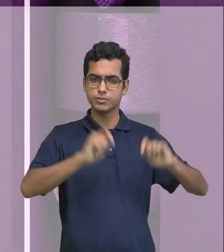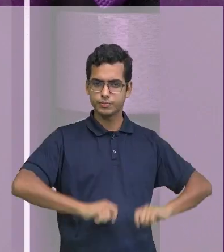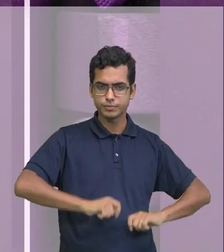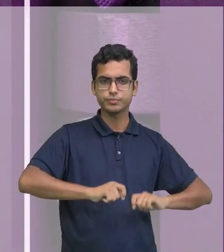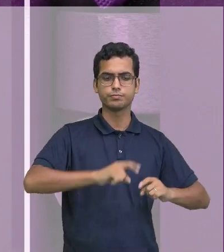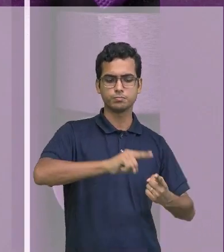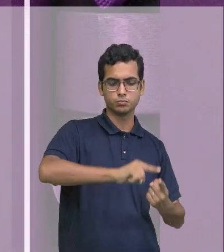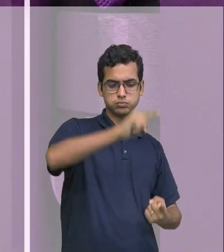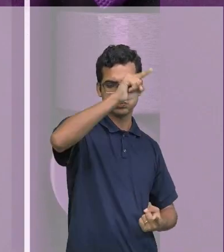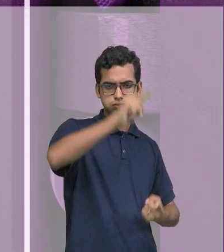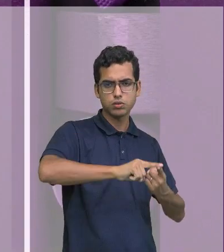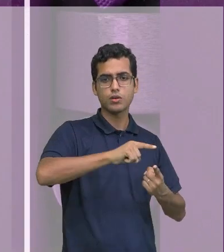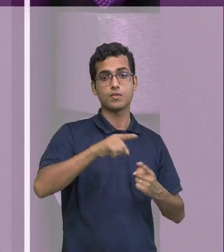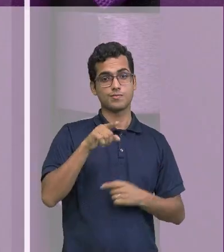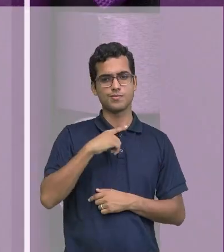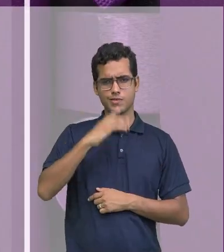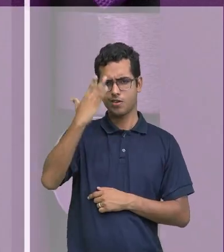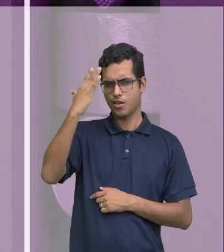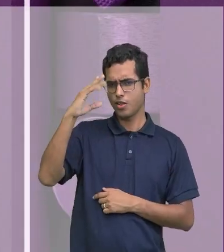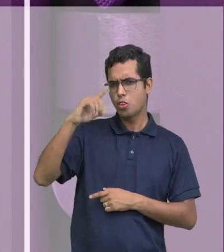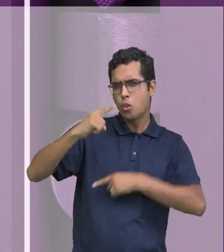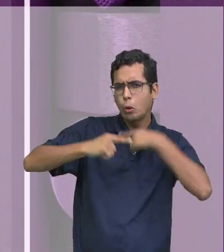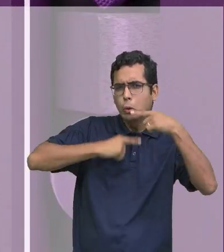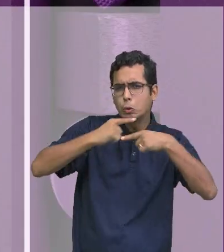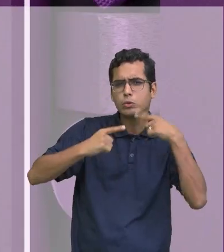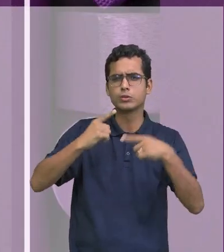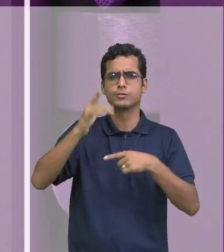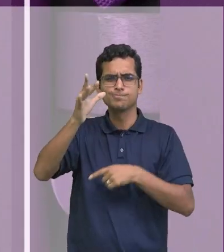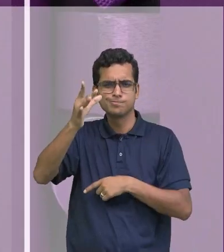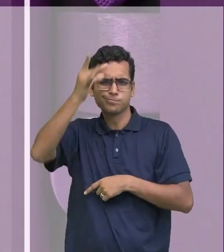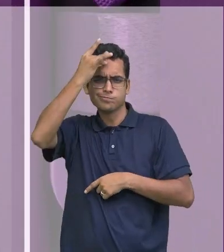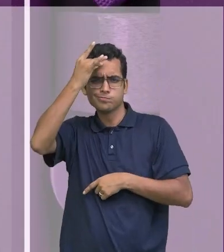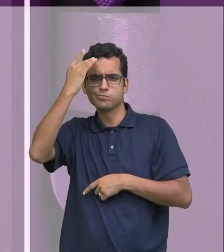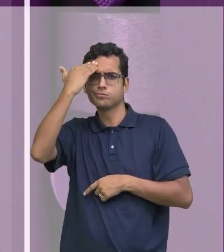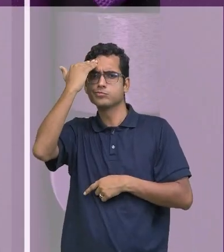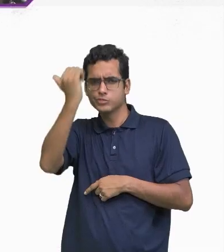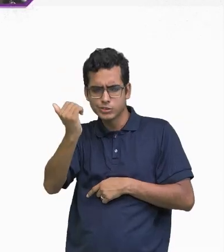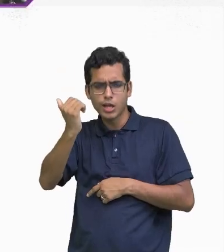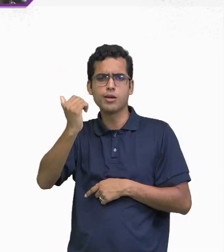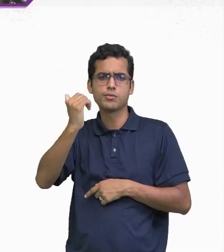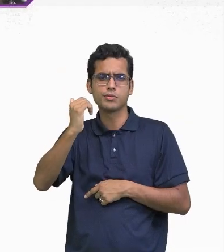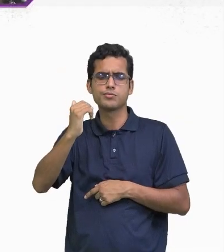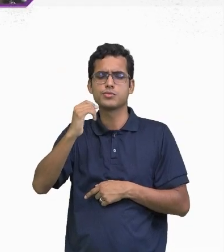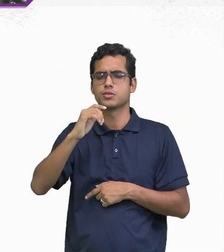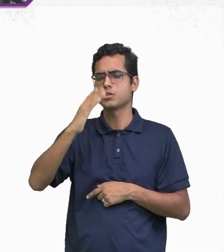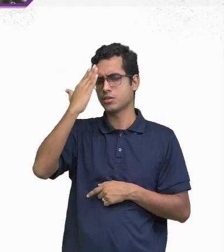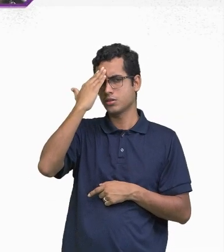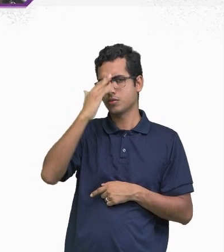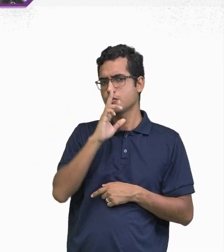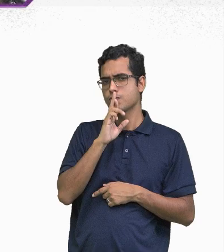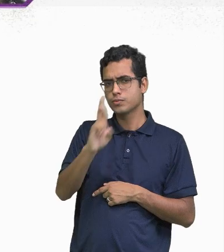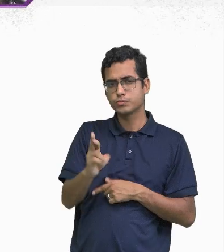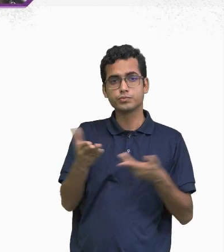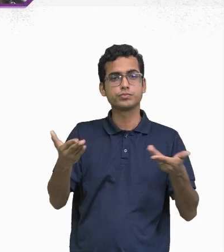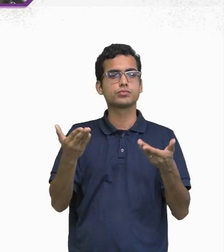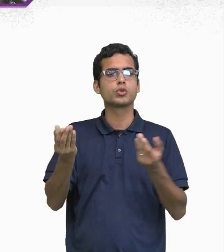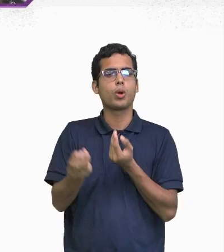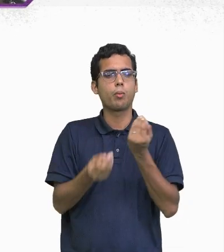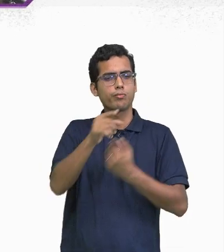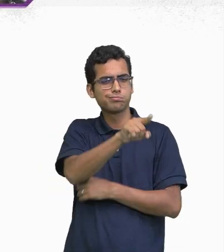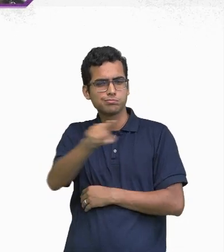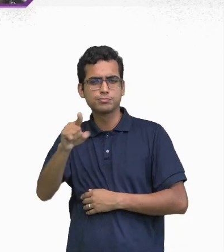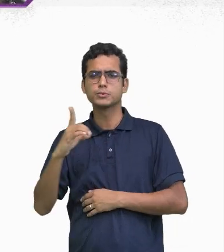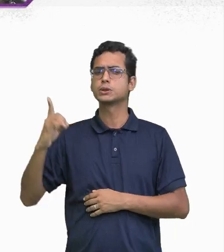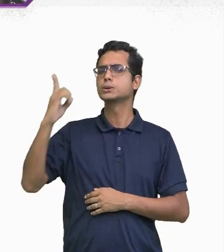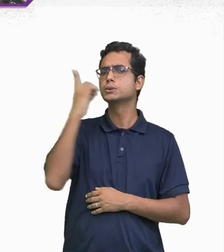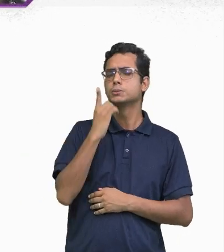pode causar uma confusão em você, onde, no dia a dia aí de uma turma da EJA, a gente vê a aplicação de volume e de capacidade. A gente